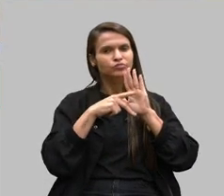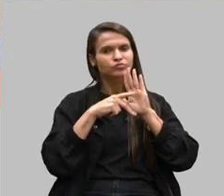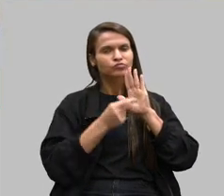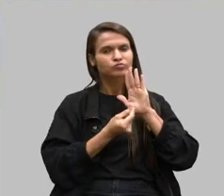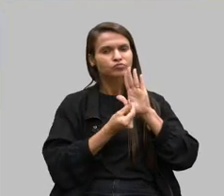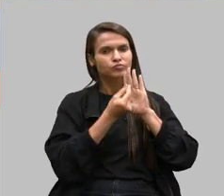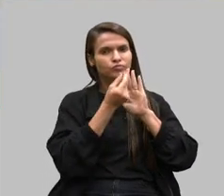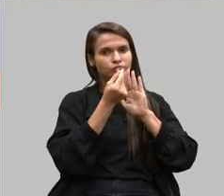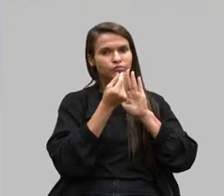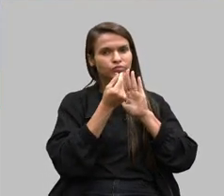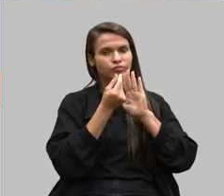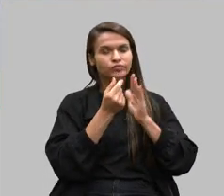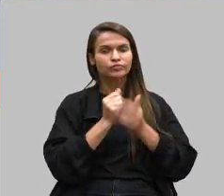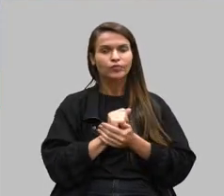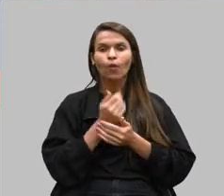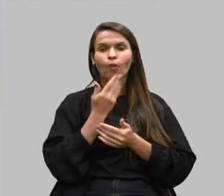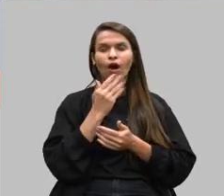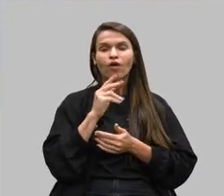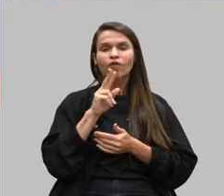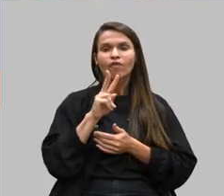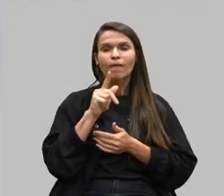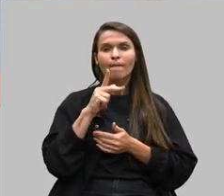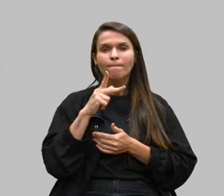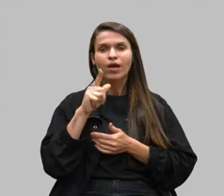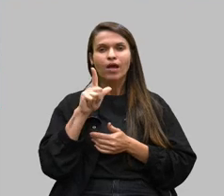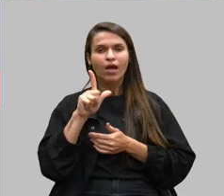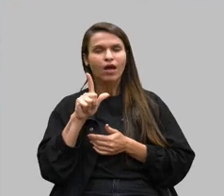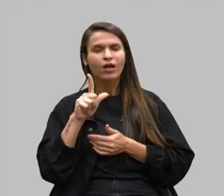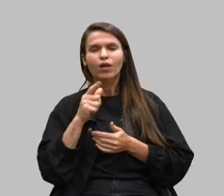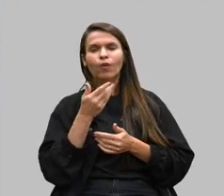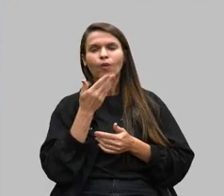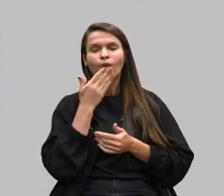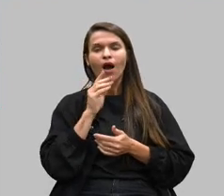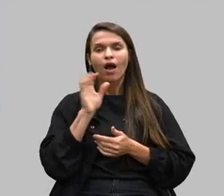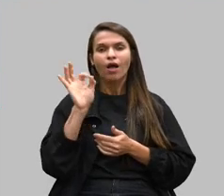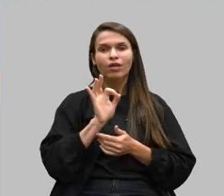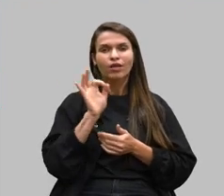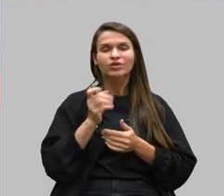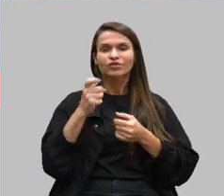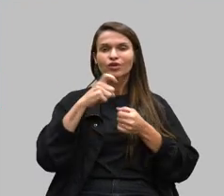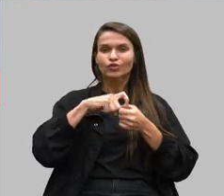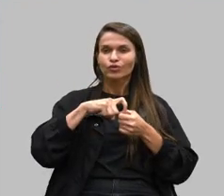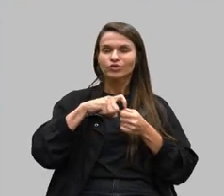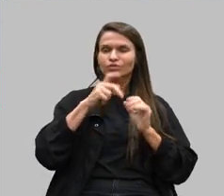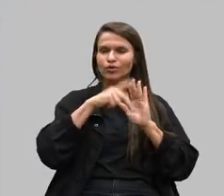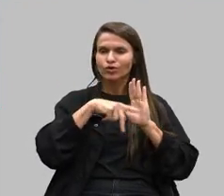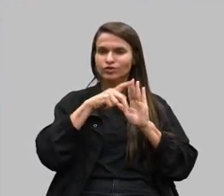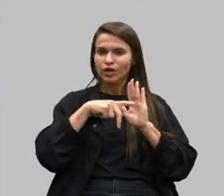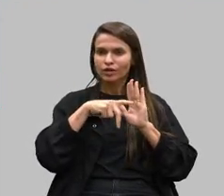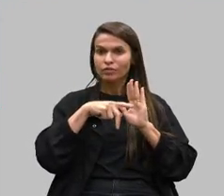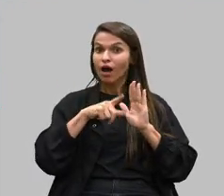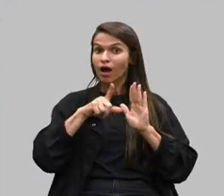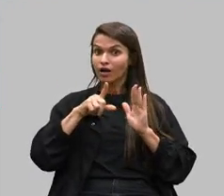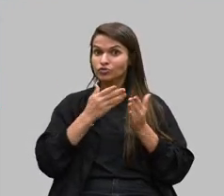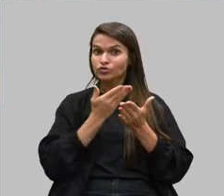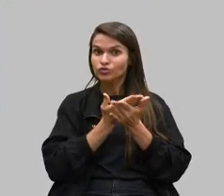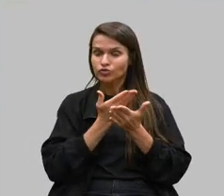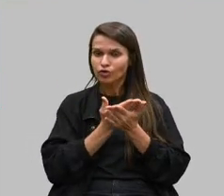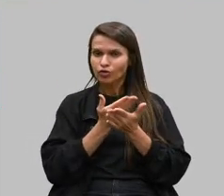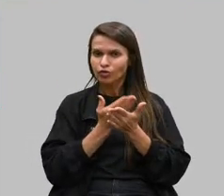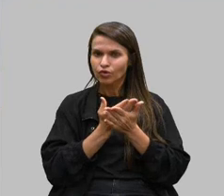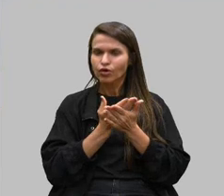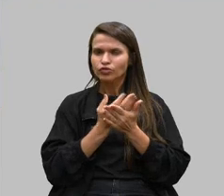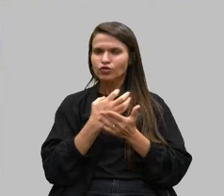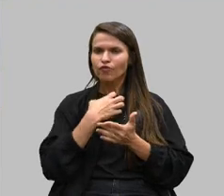projeto e qual é a taxa interna de retorno desse projeto estudado de forma